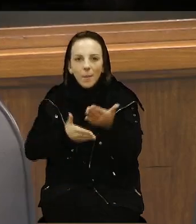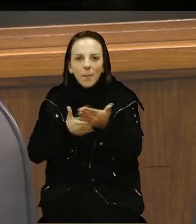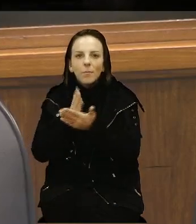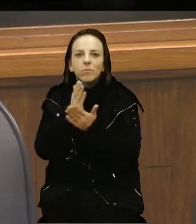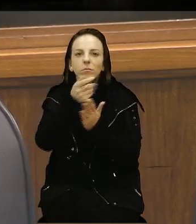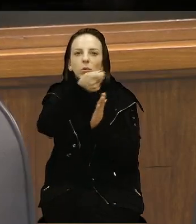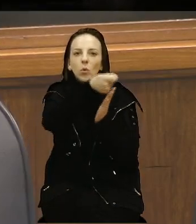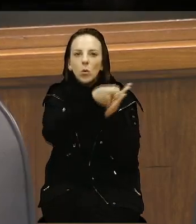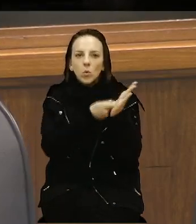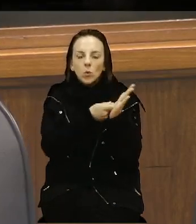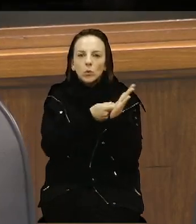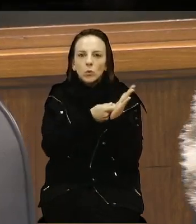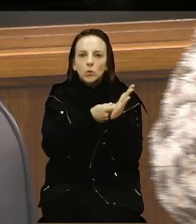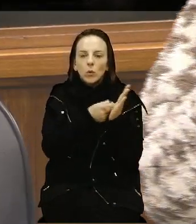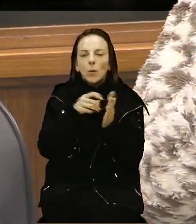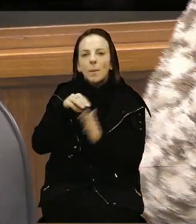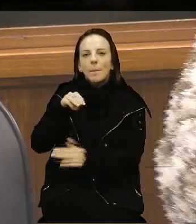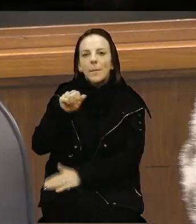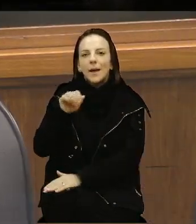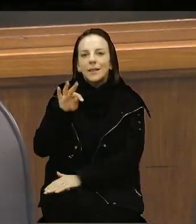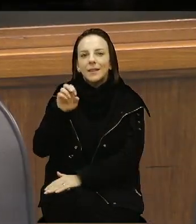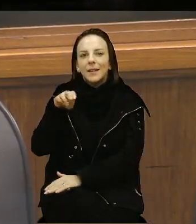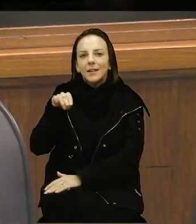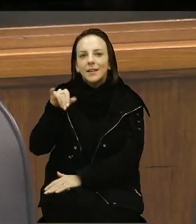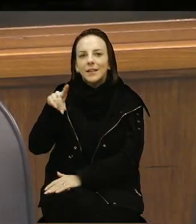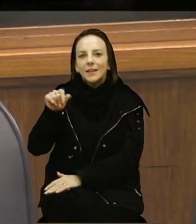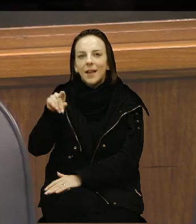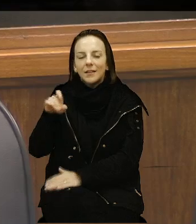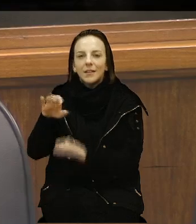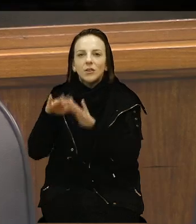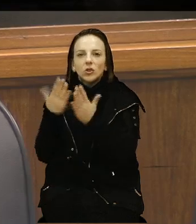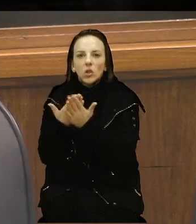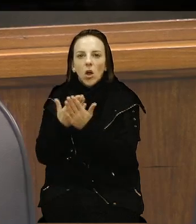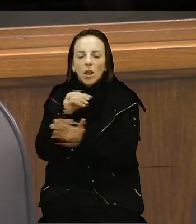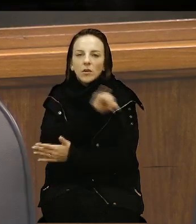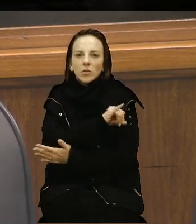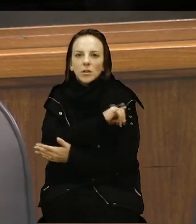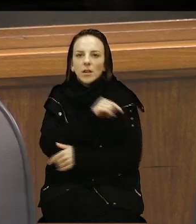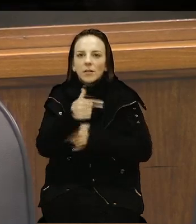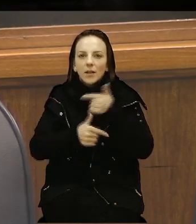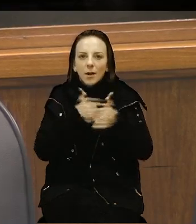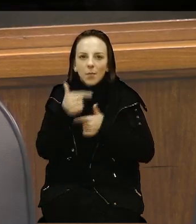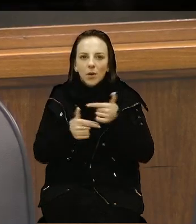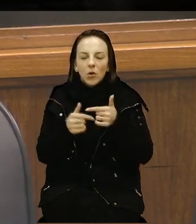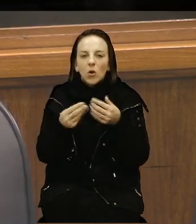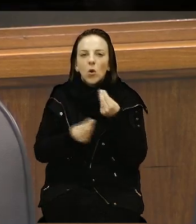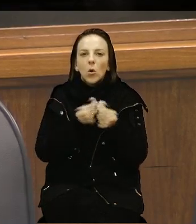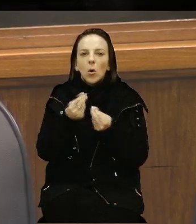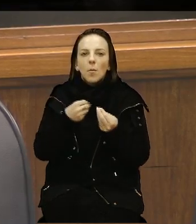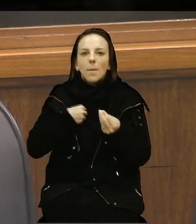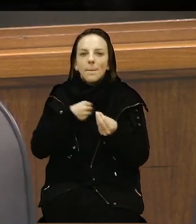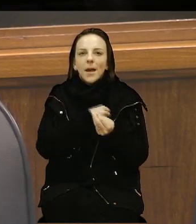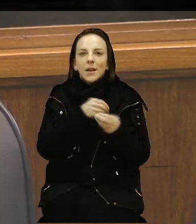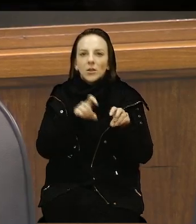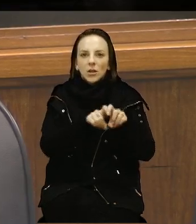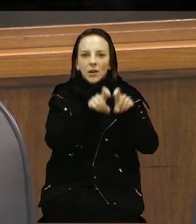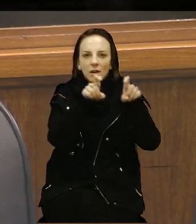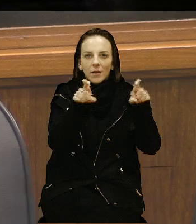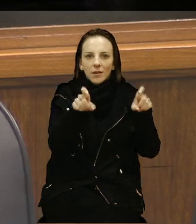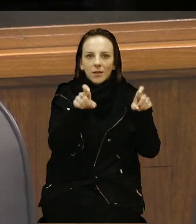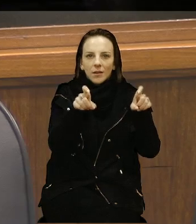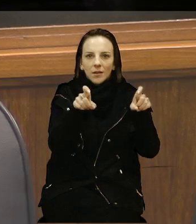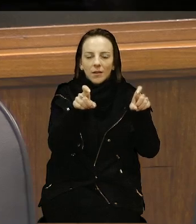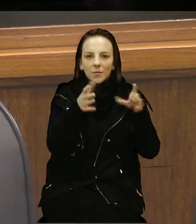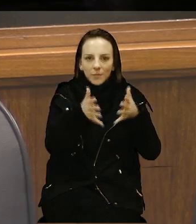para a Maternidade Escola do Rio de Janeiro, onde exerceu função obstetra ainda nesse